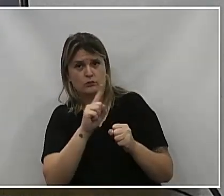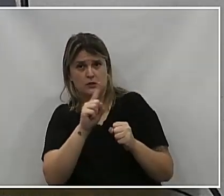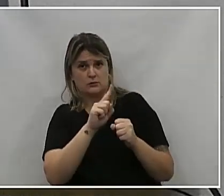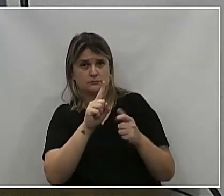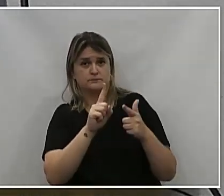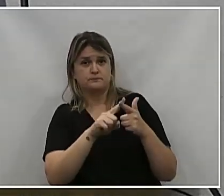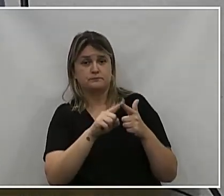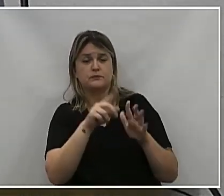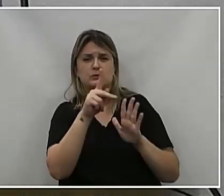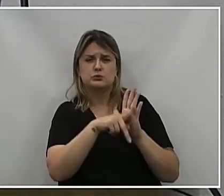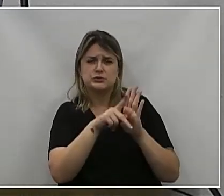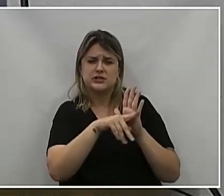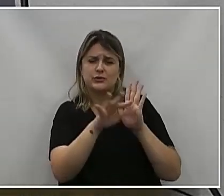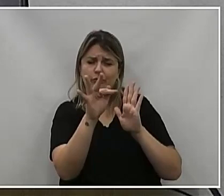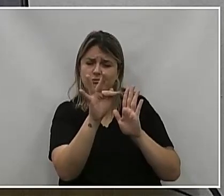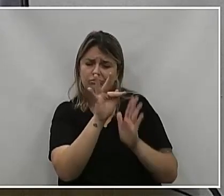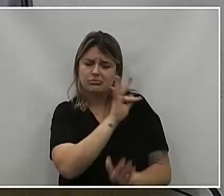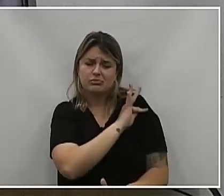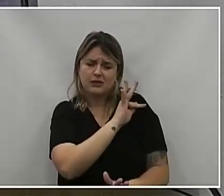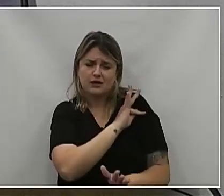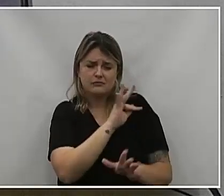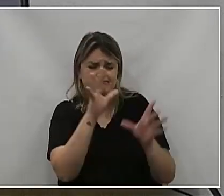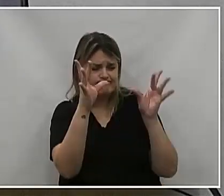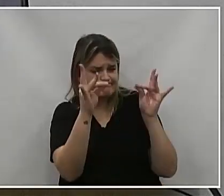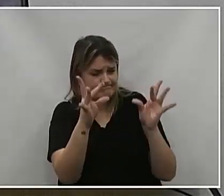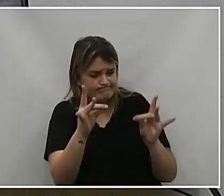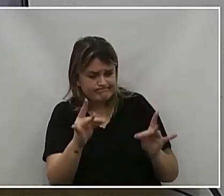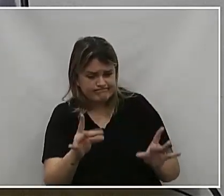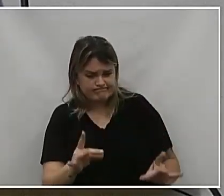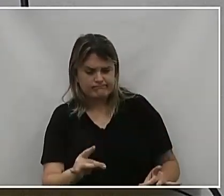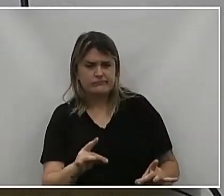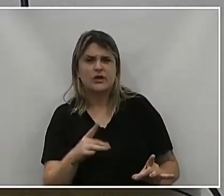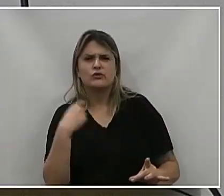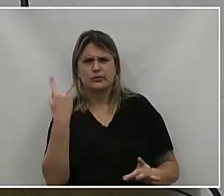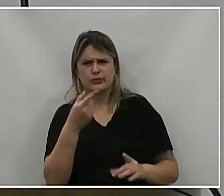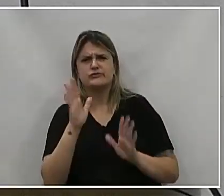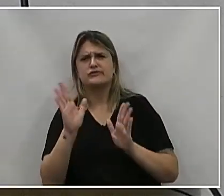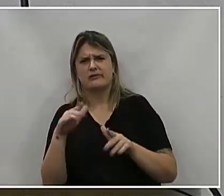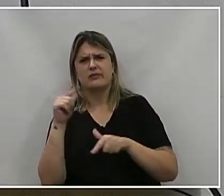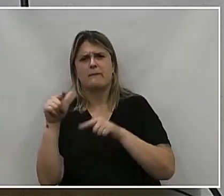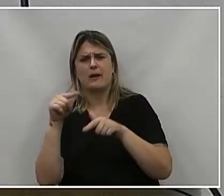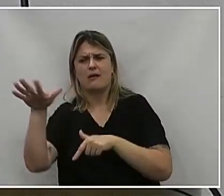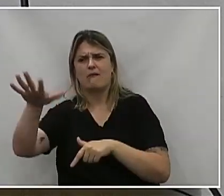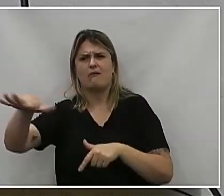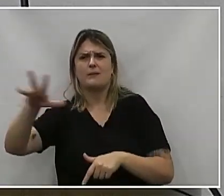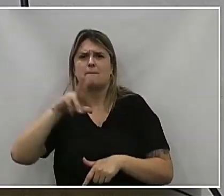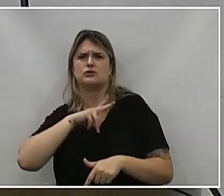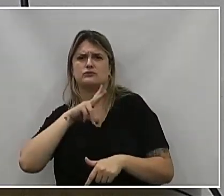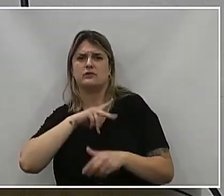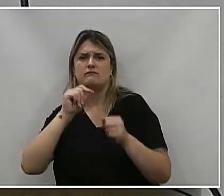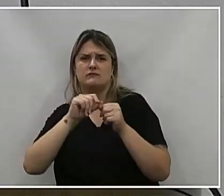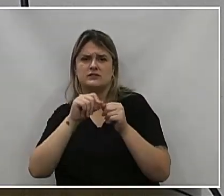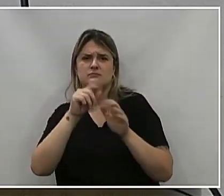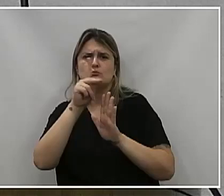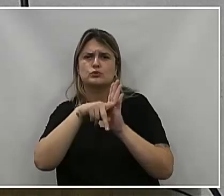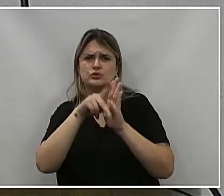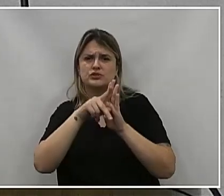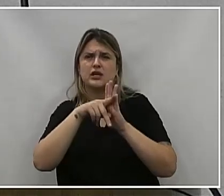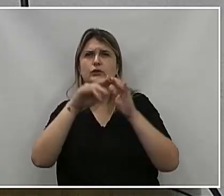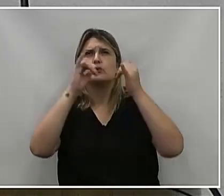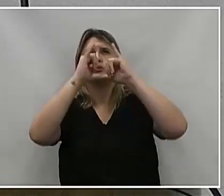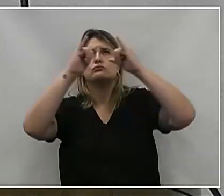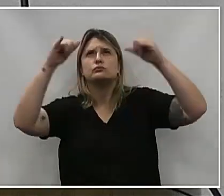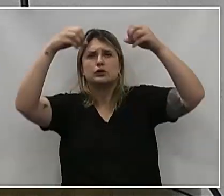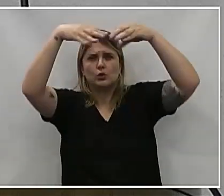Projeto técnico detalhado, a gente trabalha já no meio privado com projetos da parte de